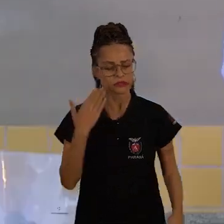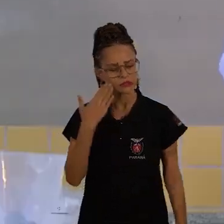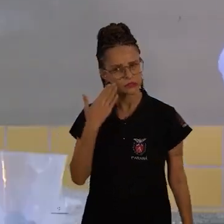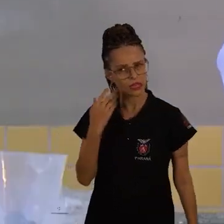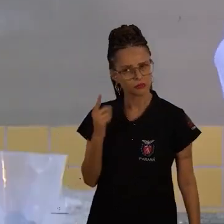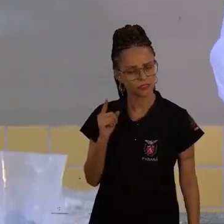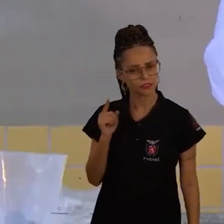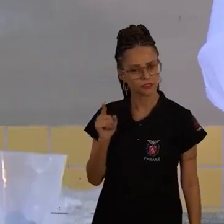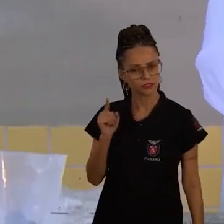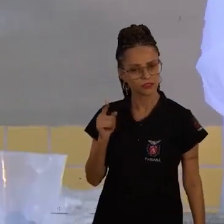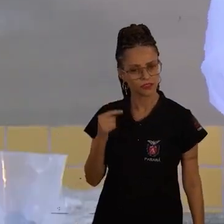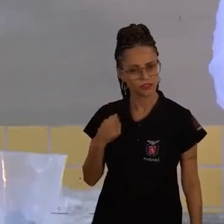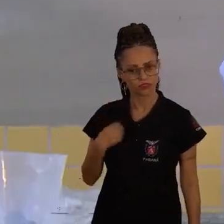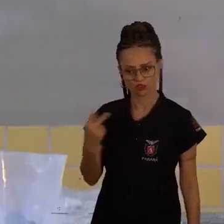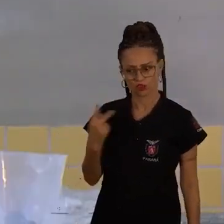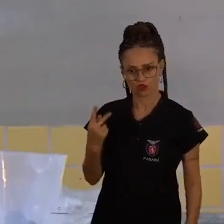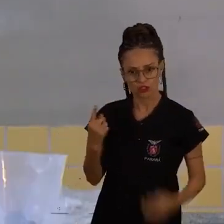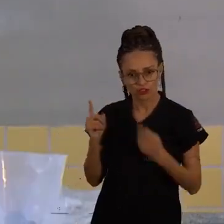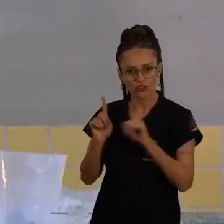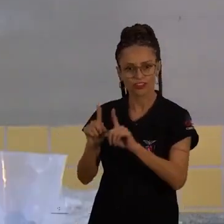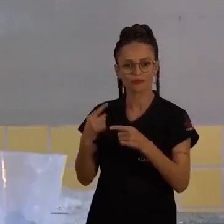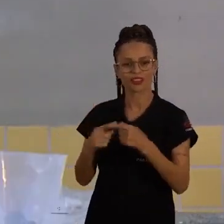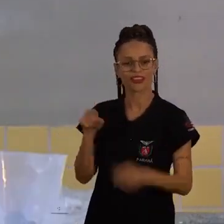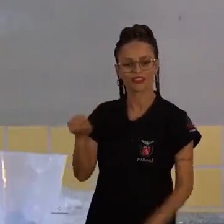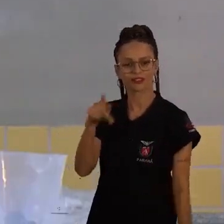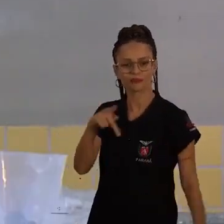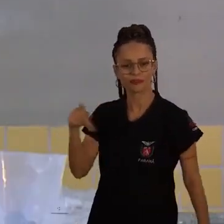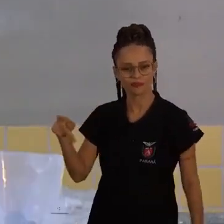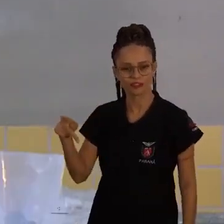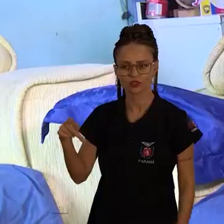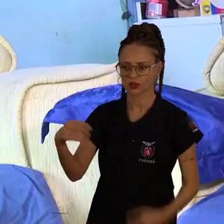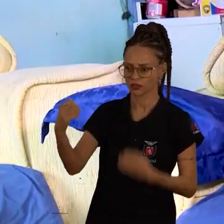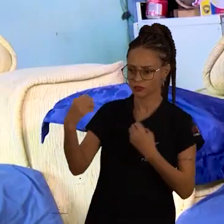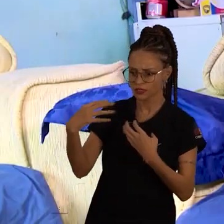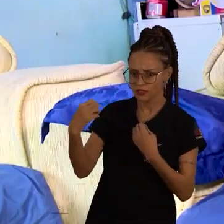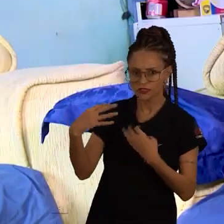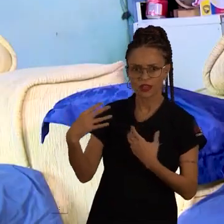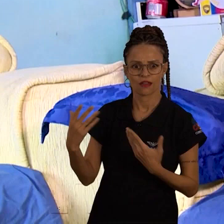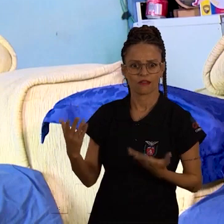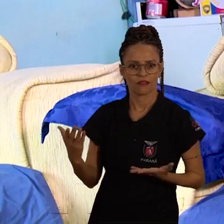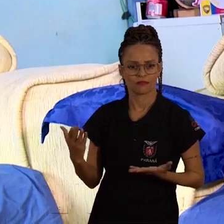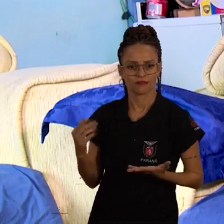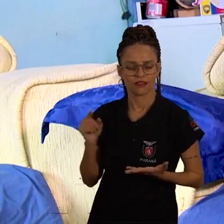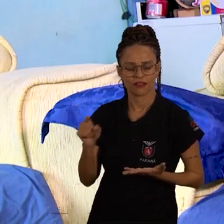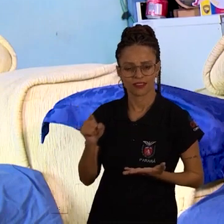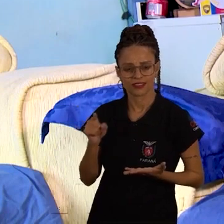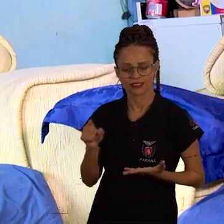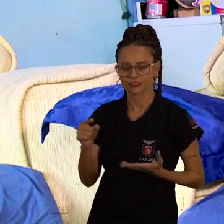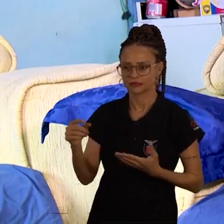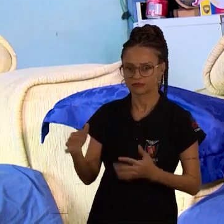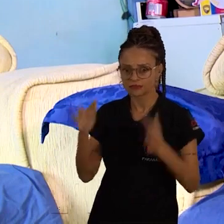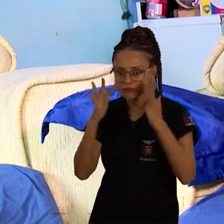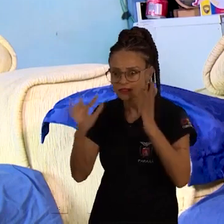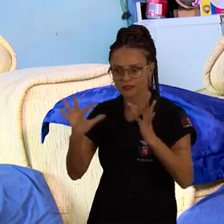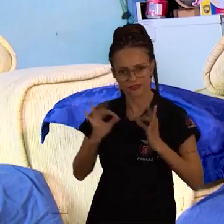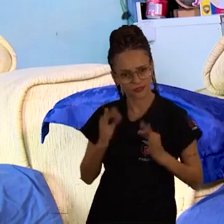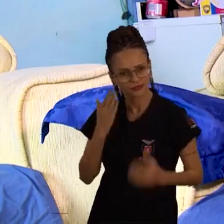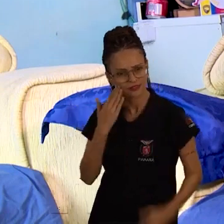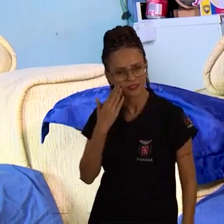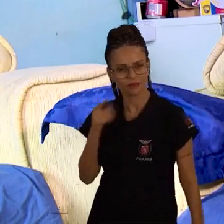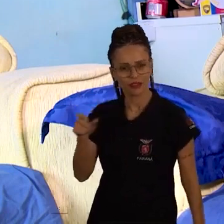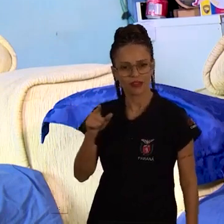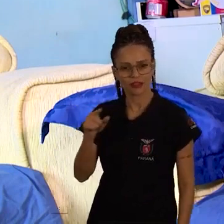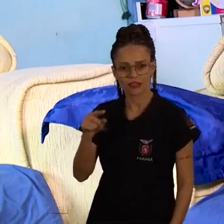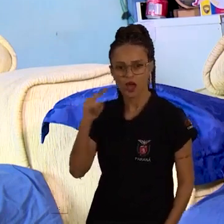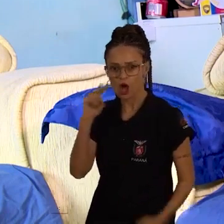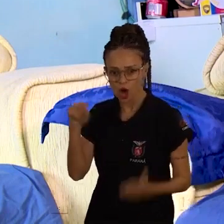aí a gente se juntou, né? Porque a professora estava ali para ensinar. Ela, você vai lá, ela te dá atenção, sabe? Ela